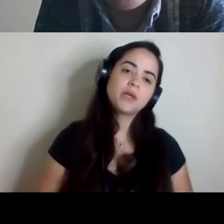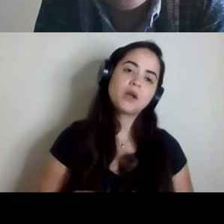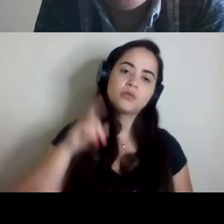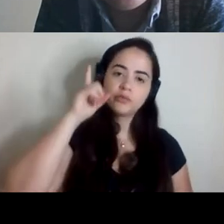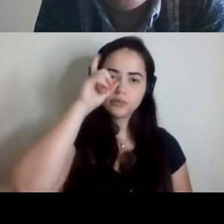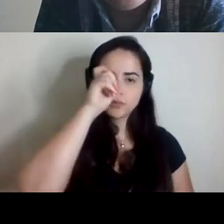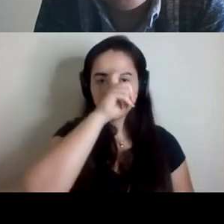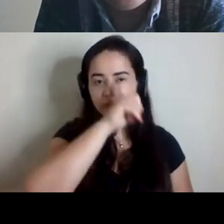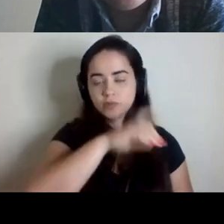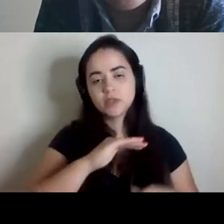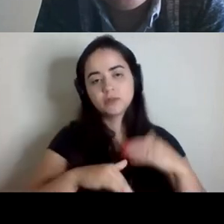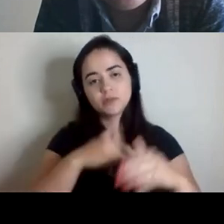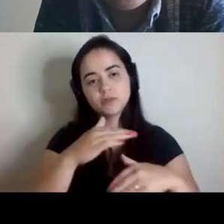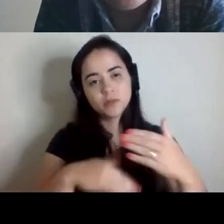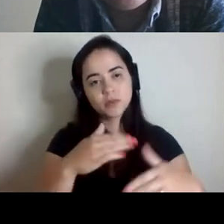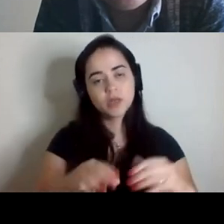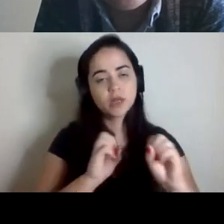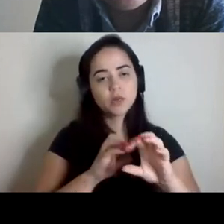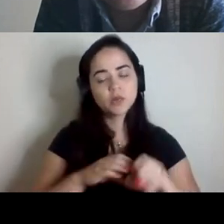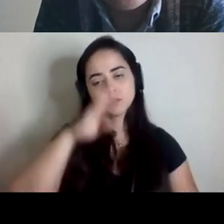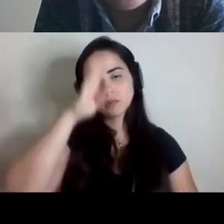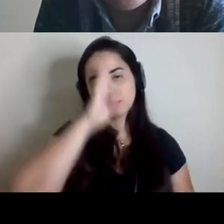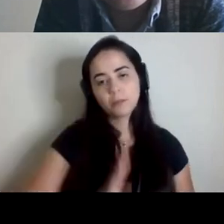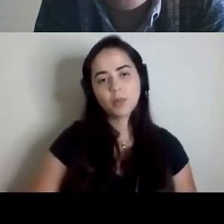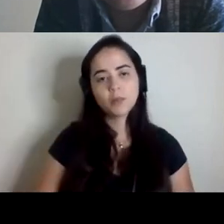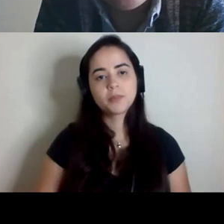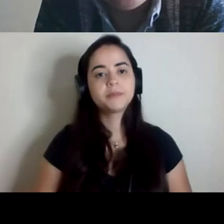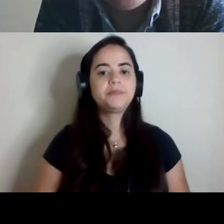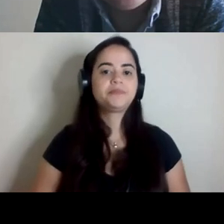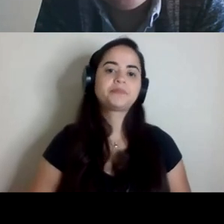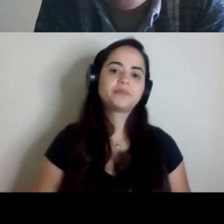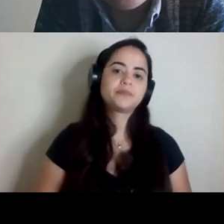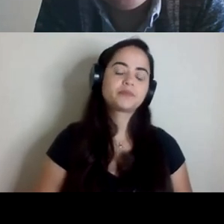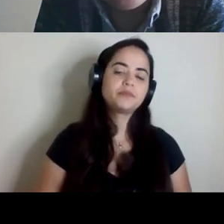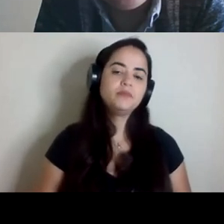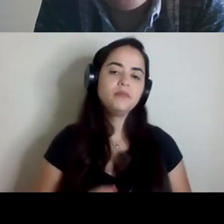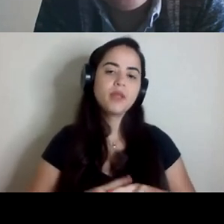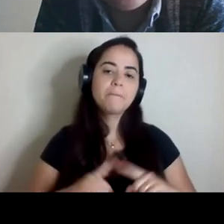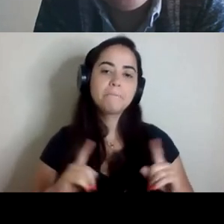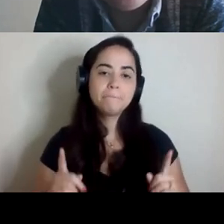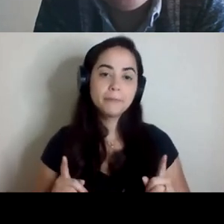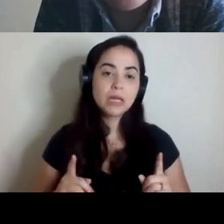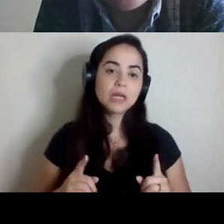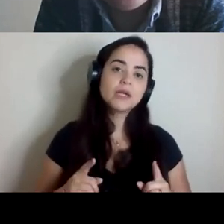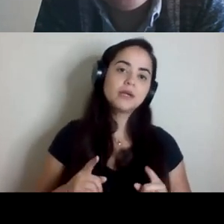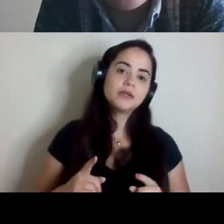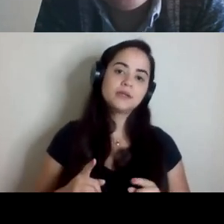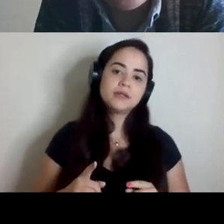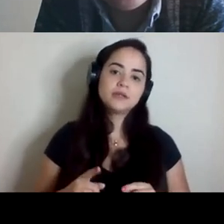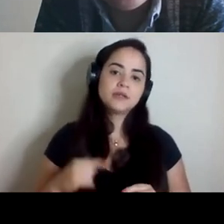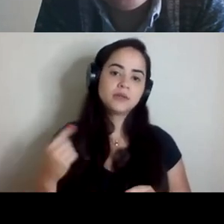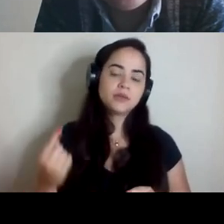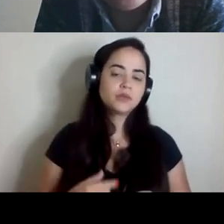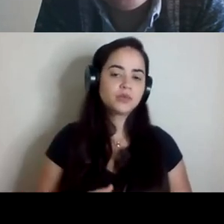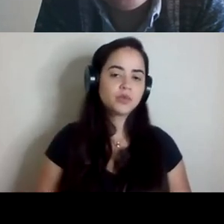processos da educação pública, mas que a gente vem de uma forma bastante